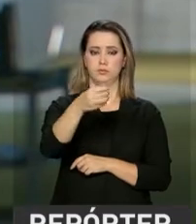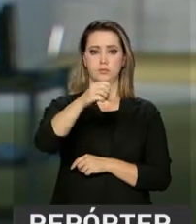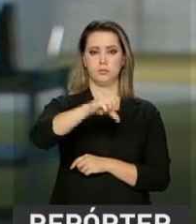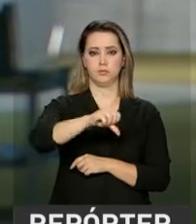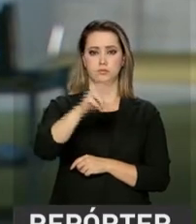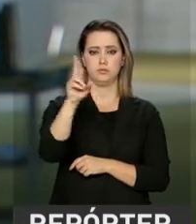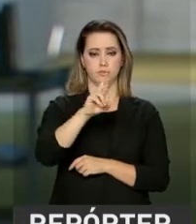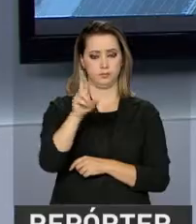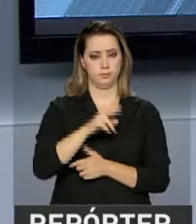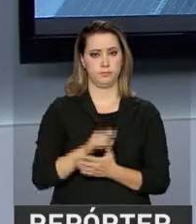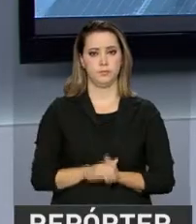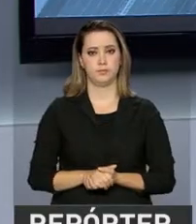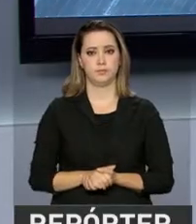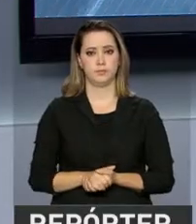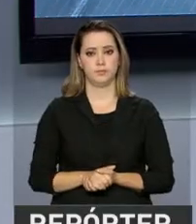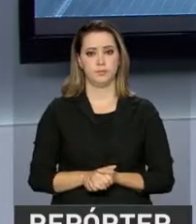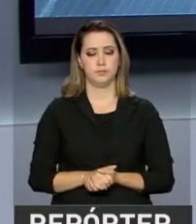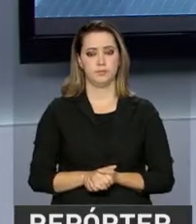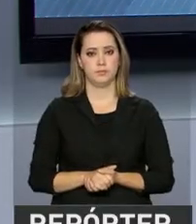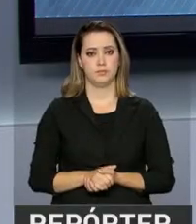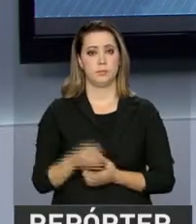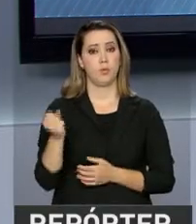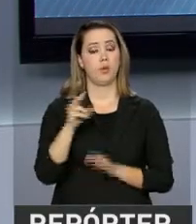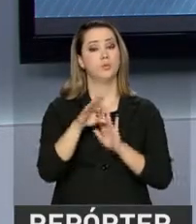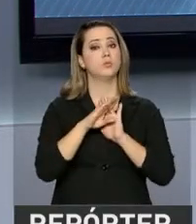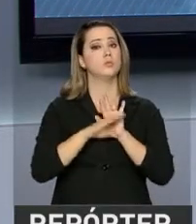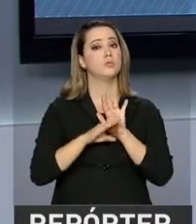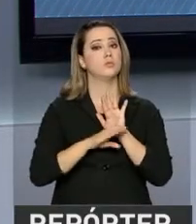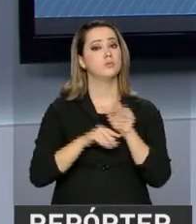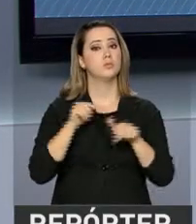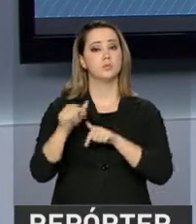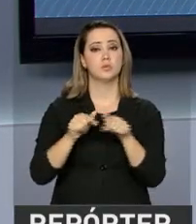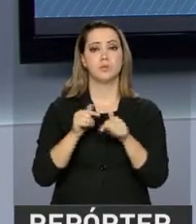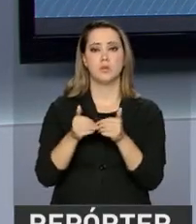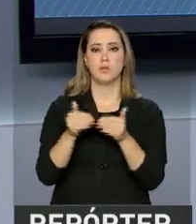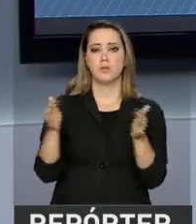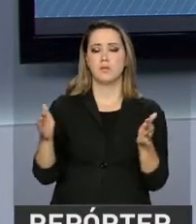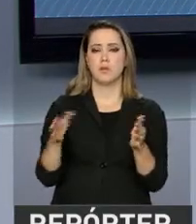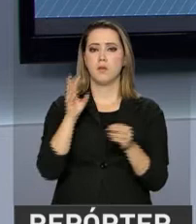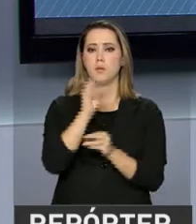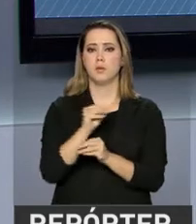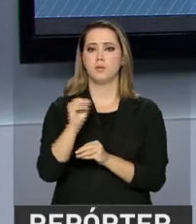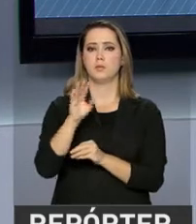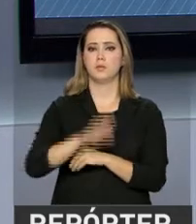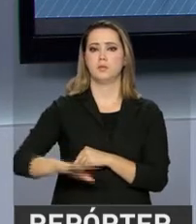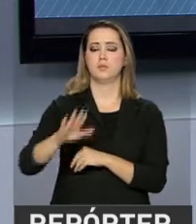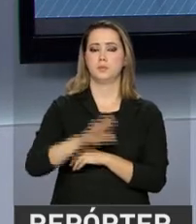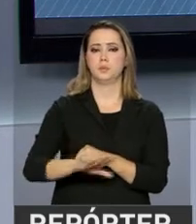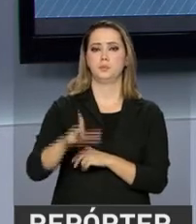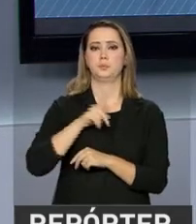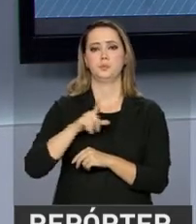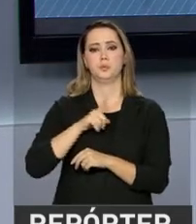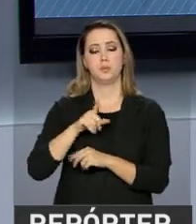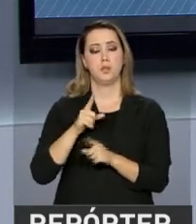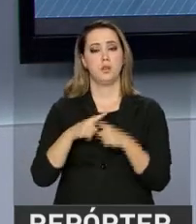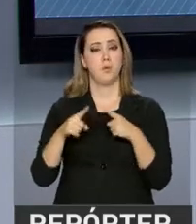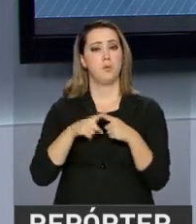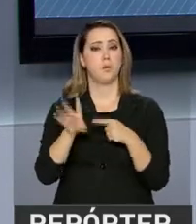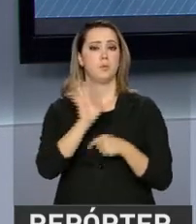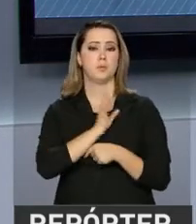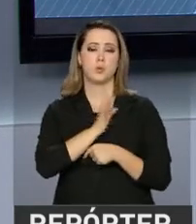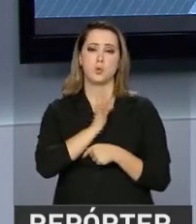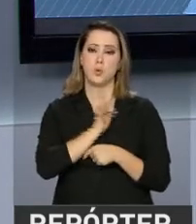reais e um novo plano de ação vai ampliar o atendimento às crianças diagnosticadas com